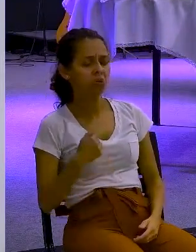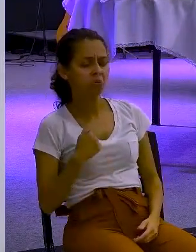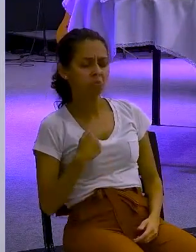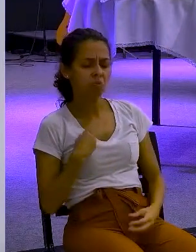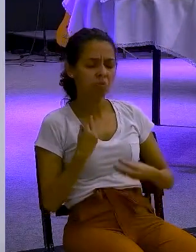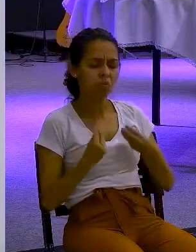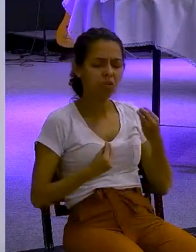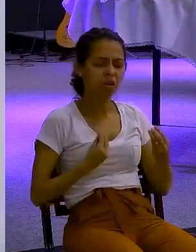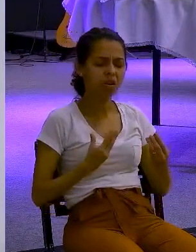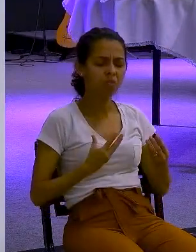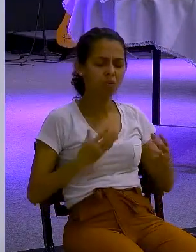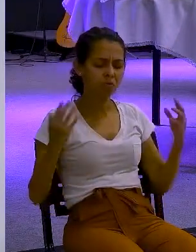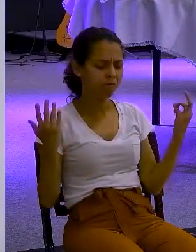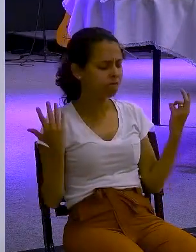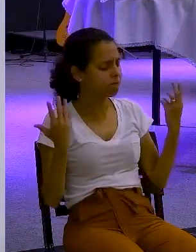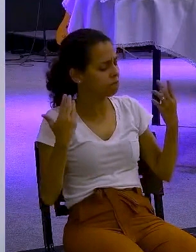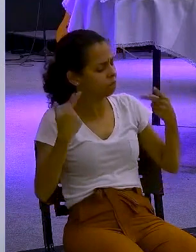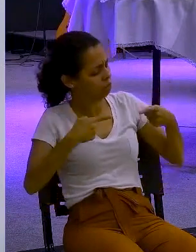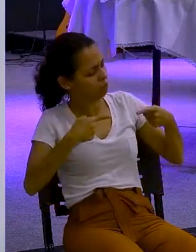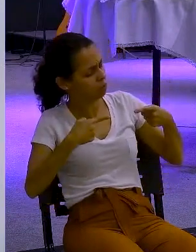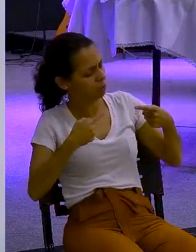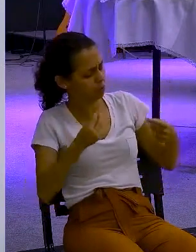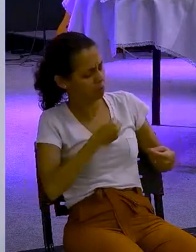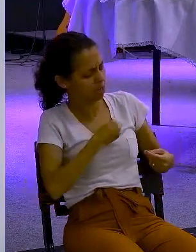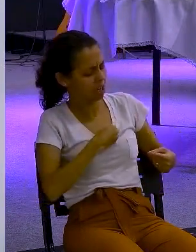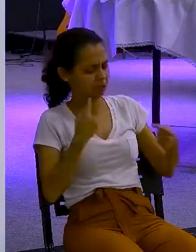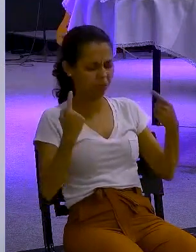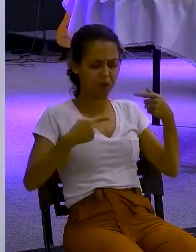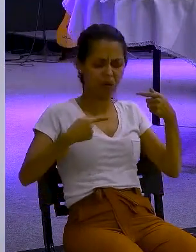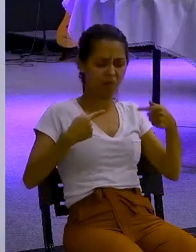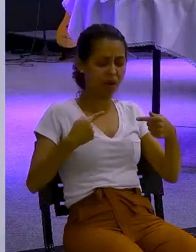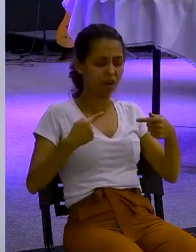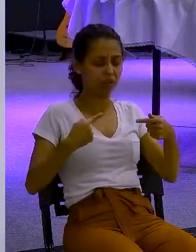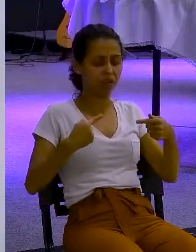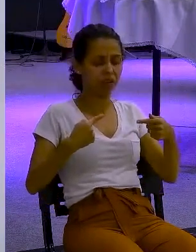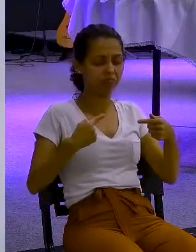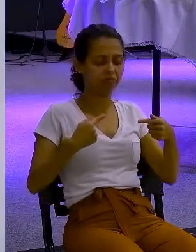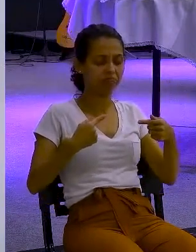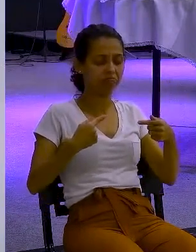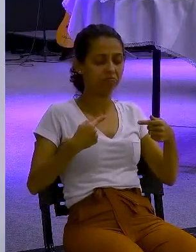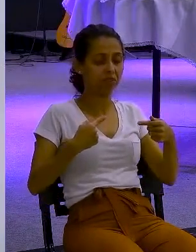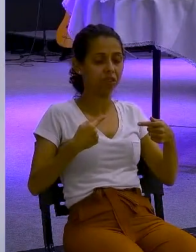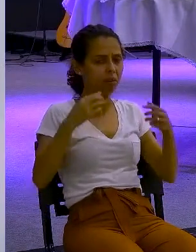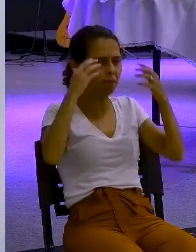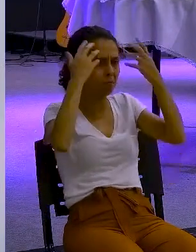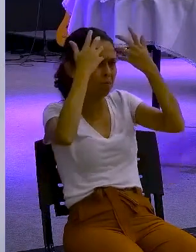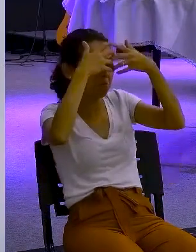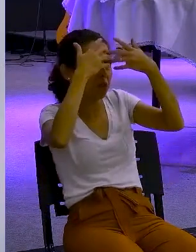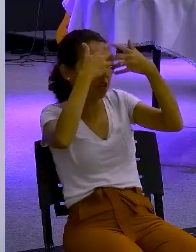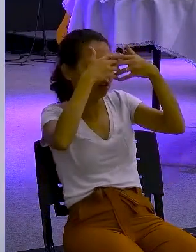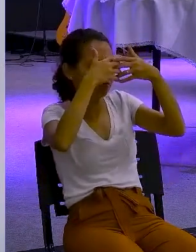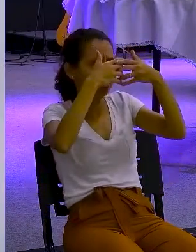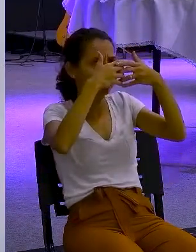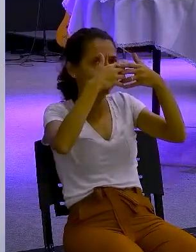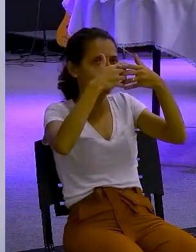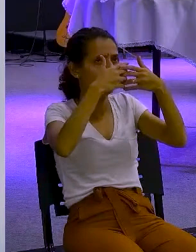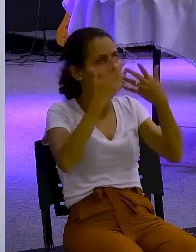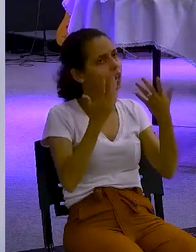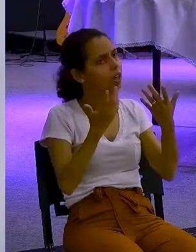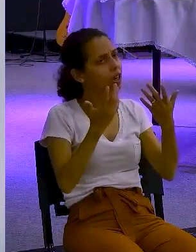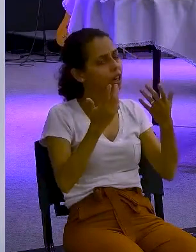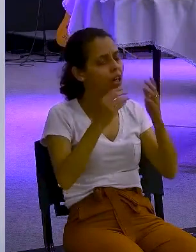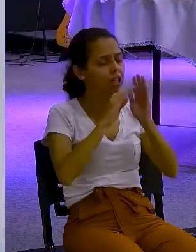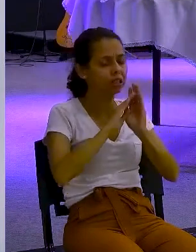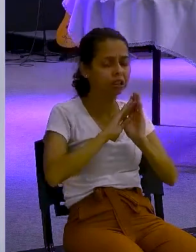considero, é isso que deixa o meu Senhor feliz, então é isso que eu quero fazer. Se isso não é uma verdade para você, Jesus pode ser um